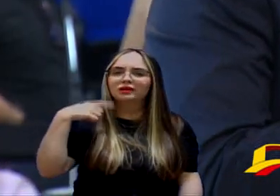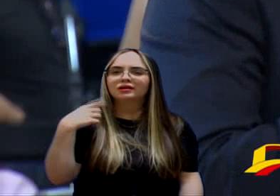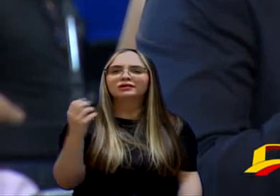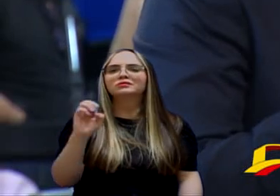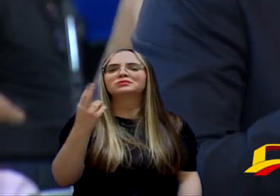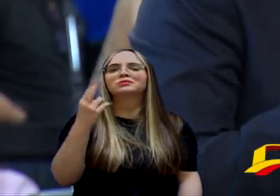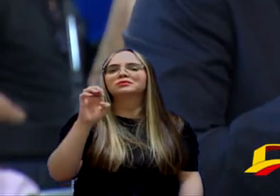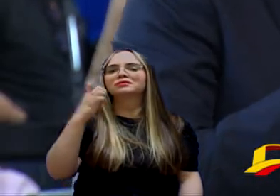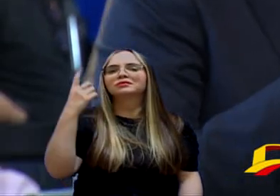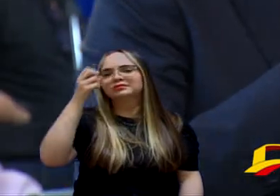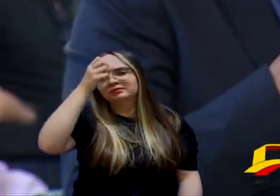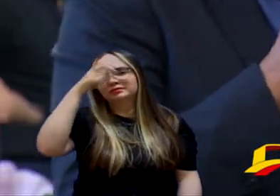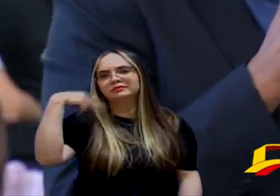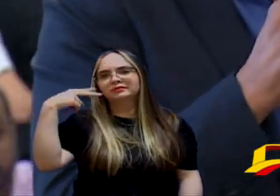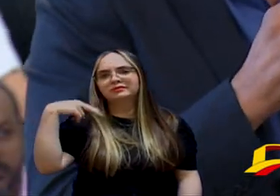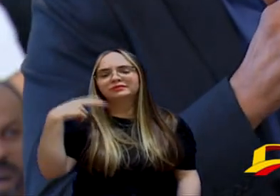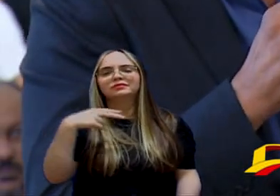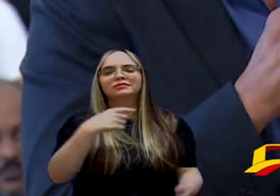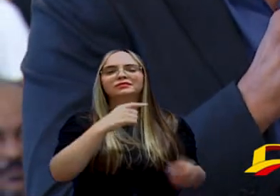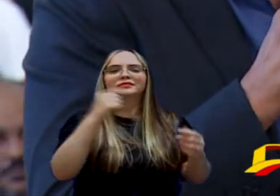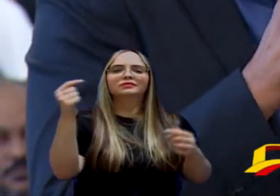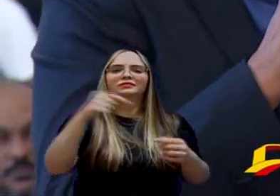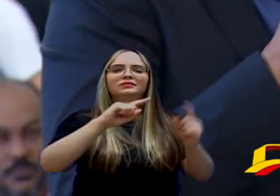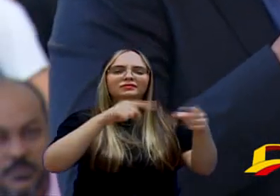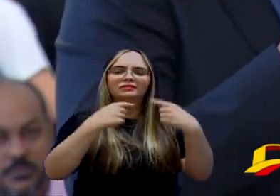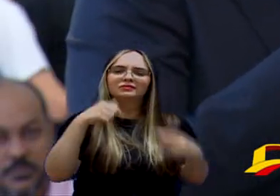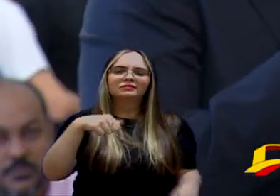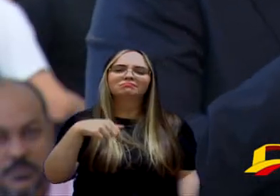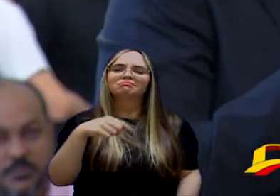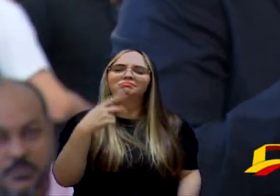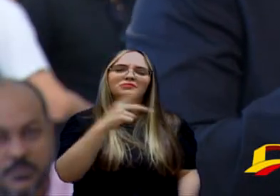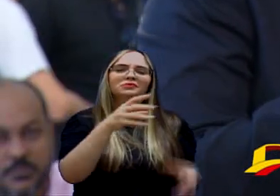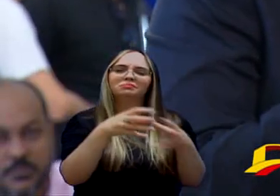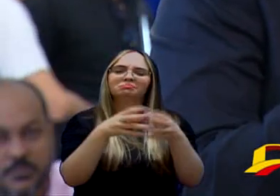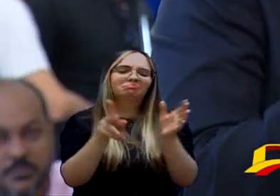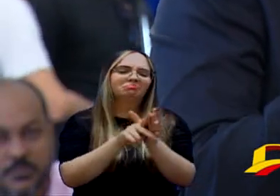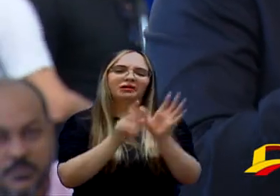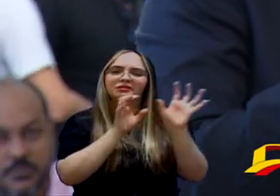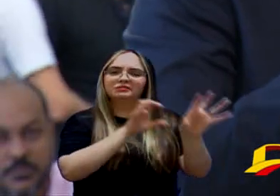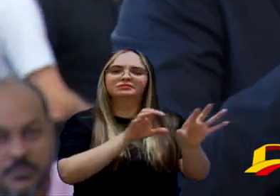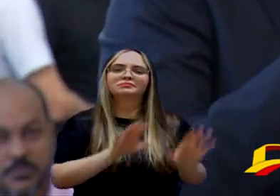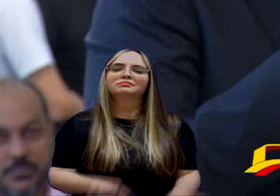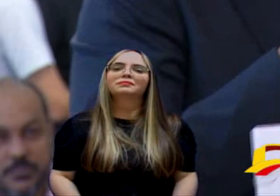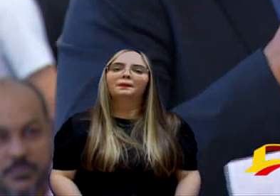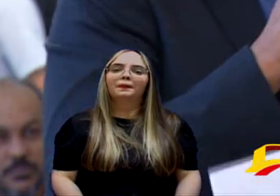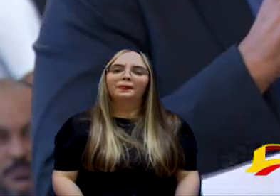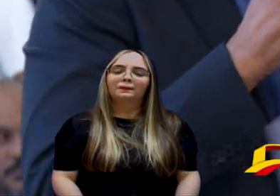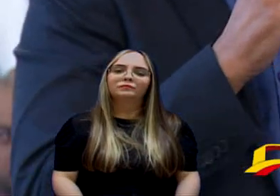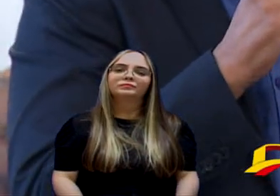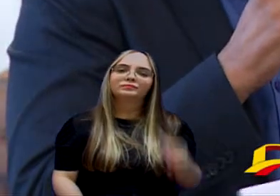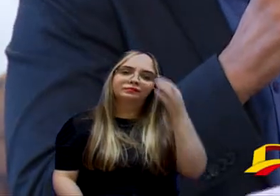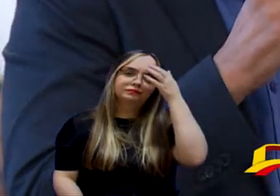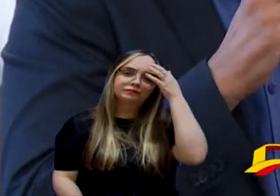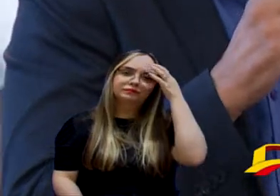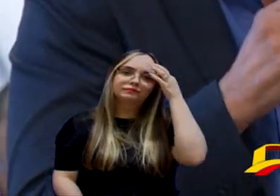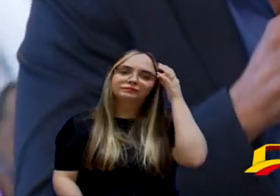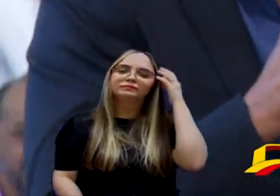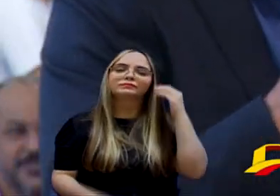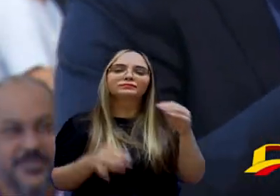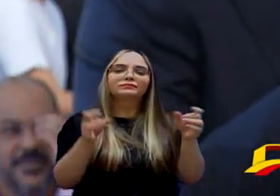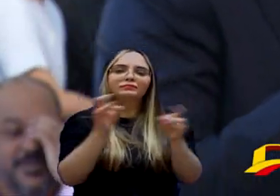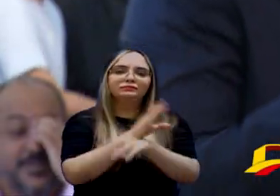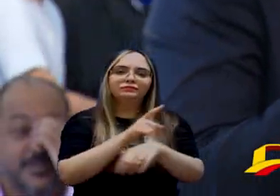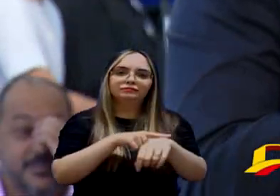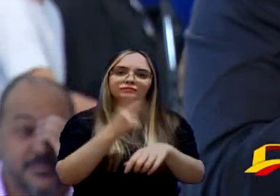ex-vereador que vem ofender essa cara isso daí Faz parte dessa turma Essa é assim que essa banda